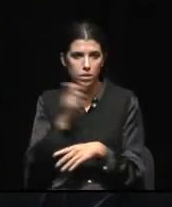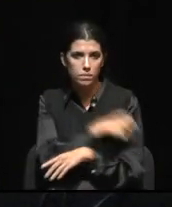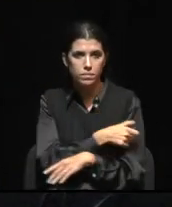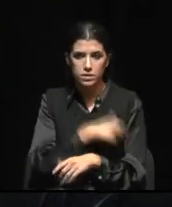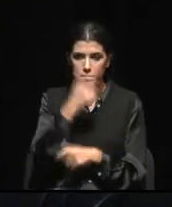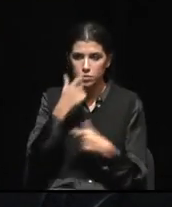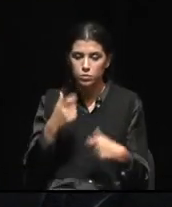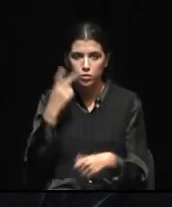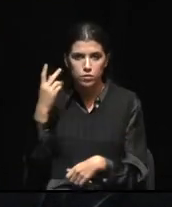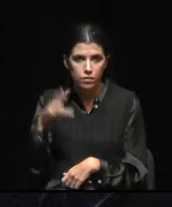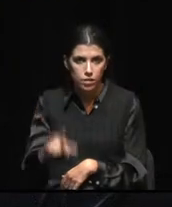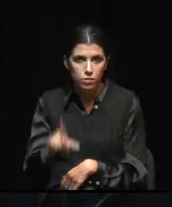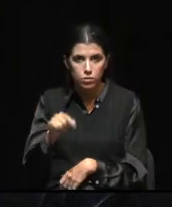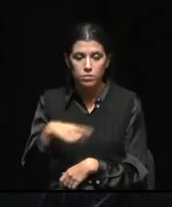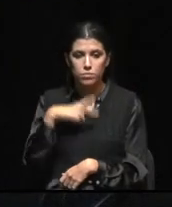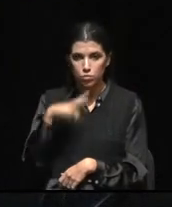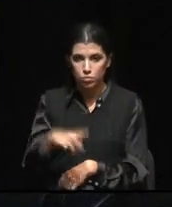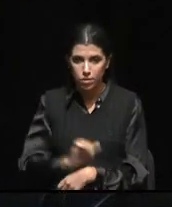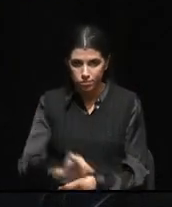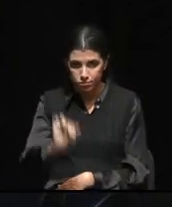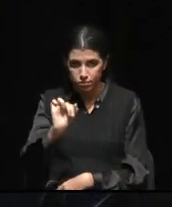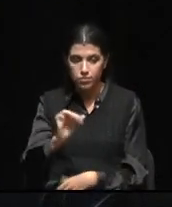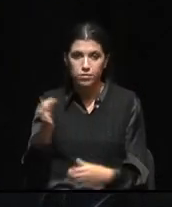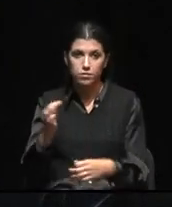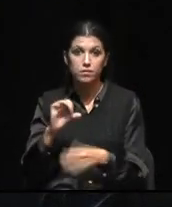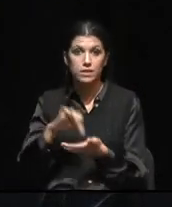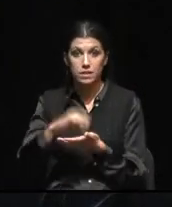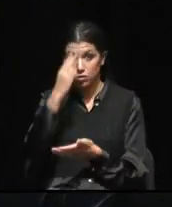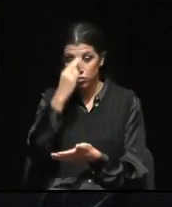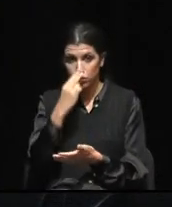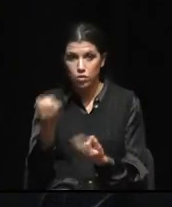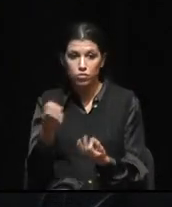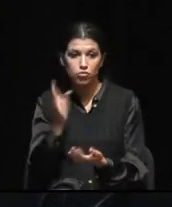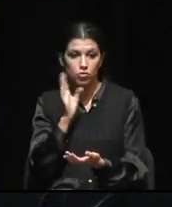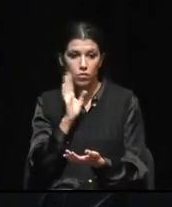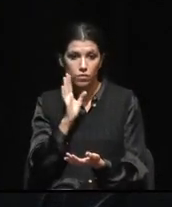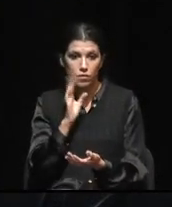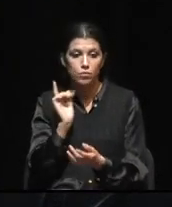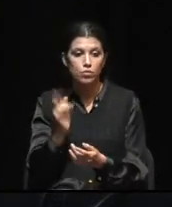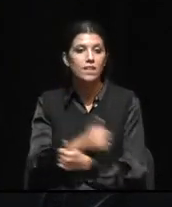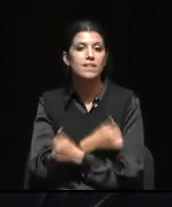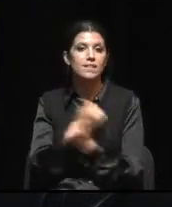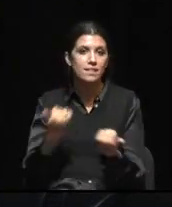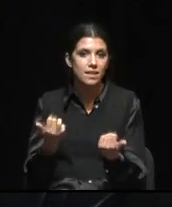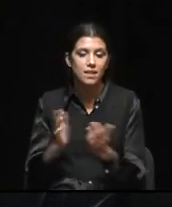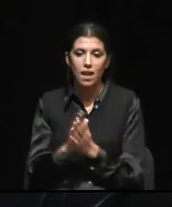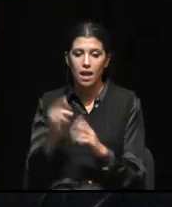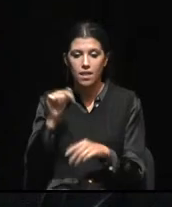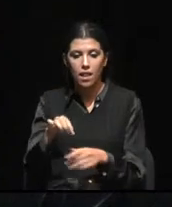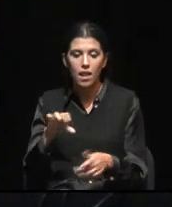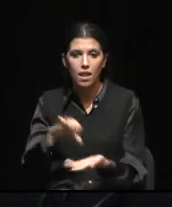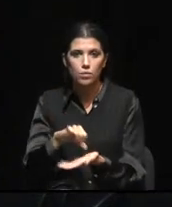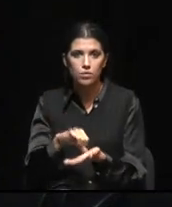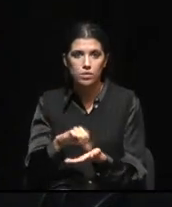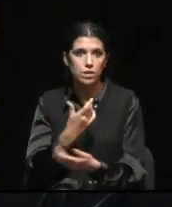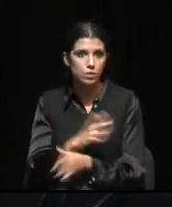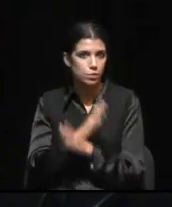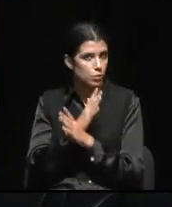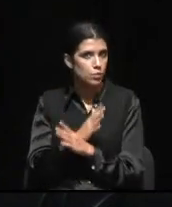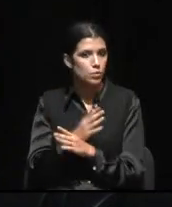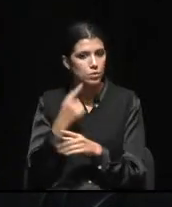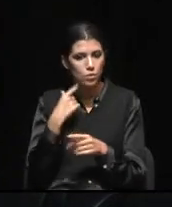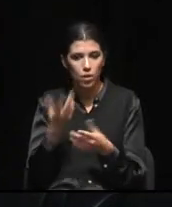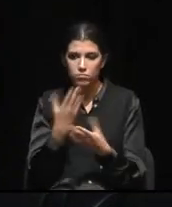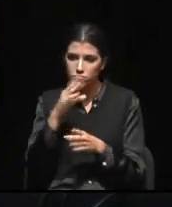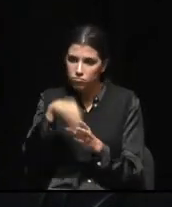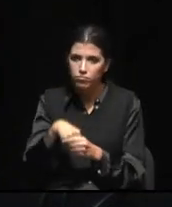os lisboetas no histórico vios er sentimento de pertença numa